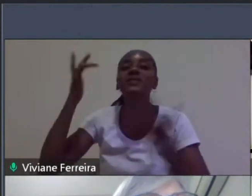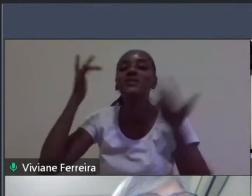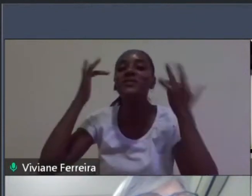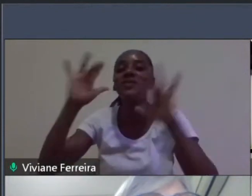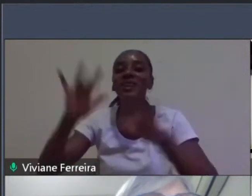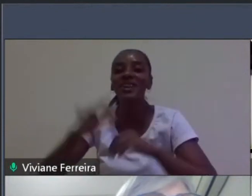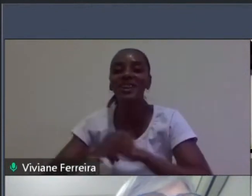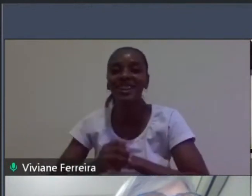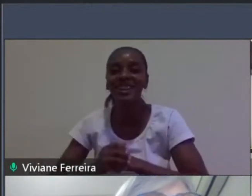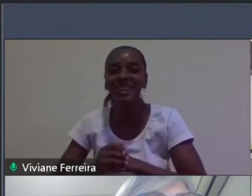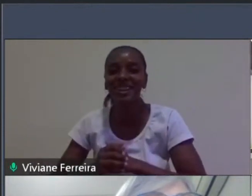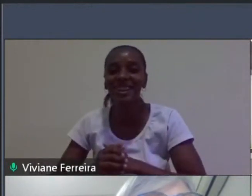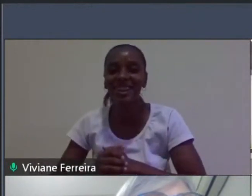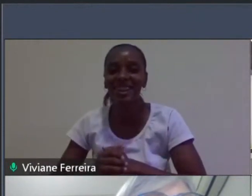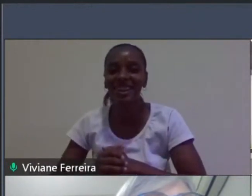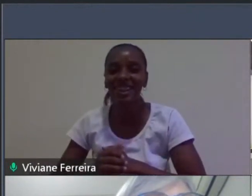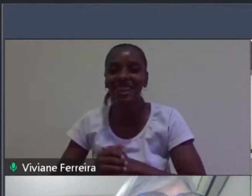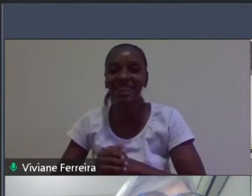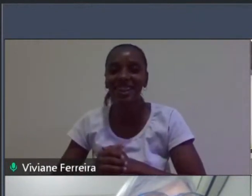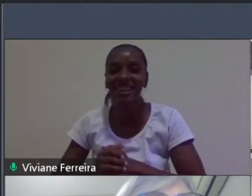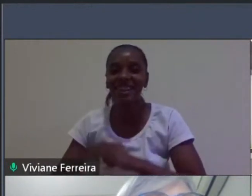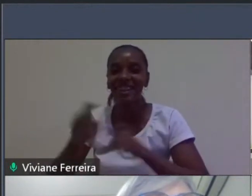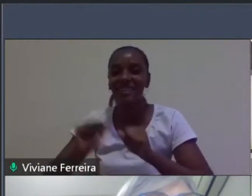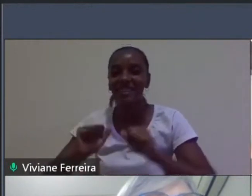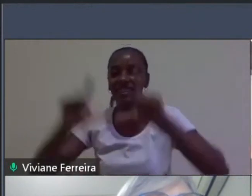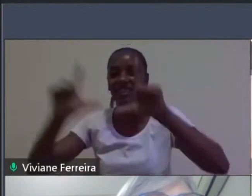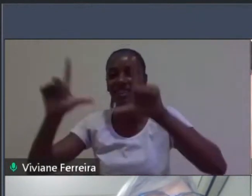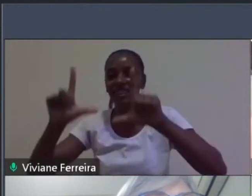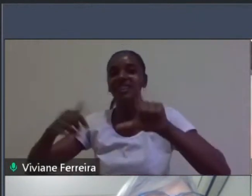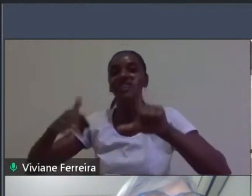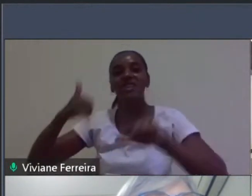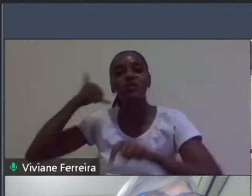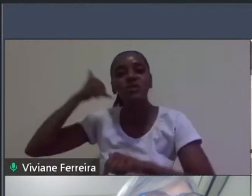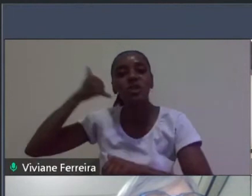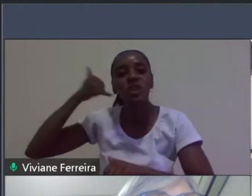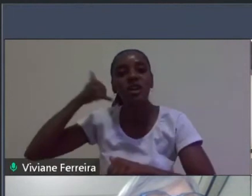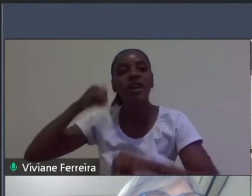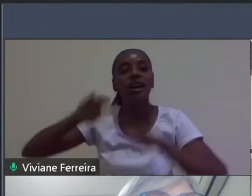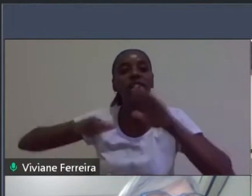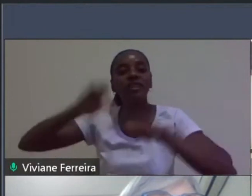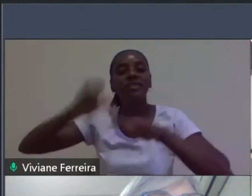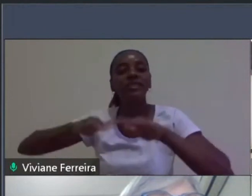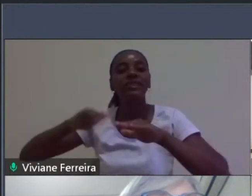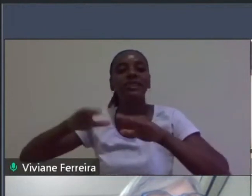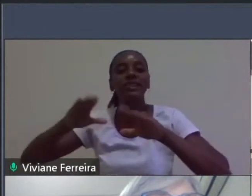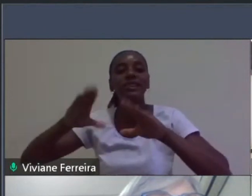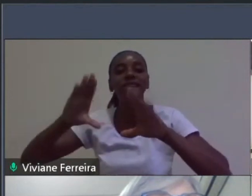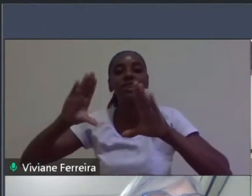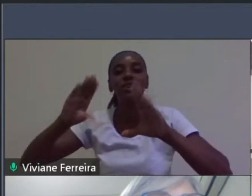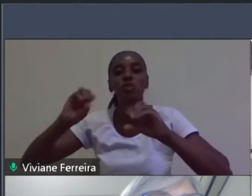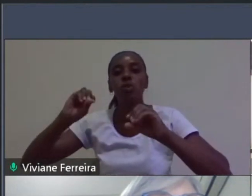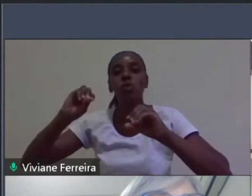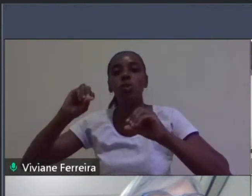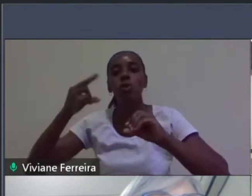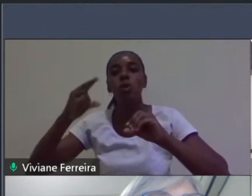que eu faço. Foi e voltou. Você deve estar no celular e provavelmente ele deve estar com a economia de